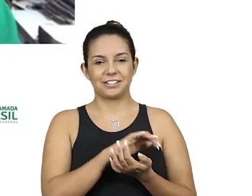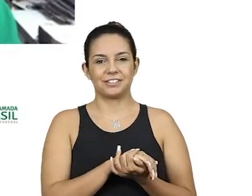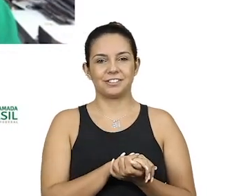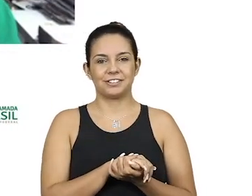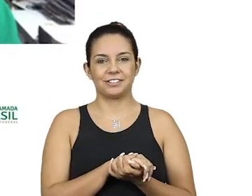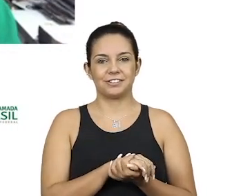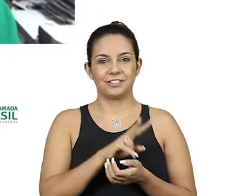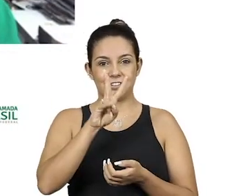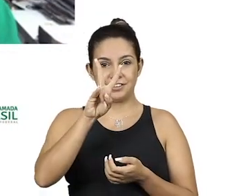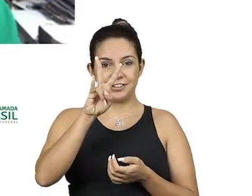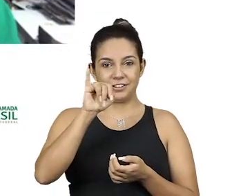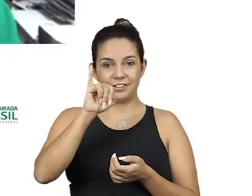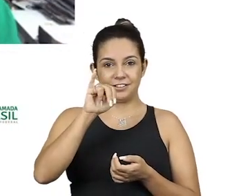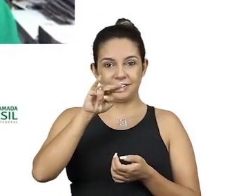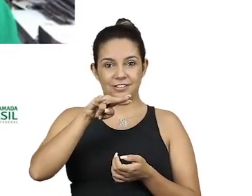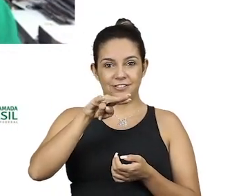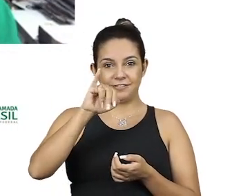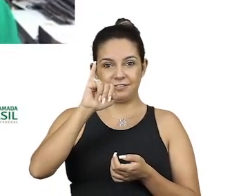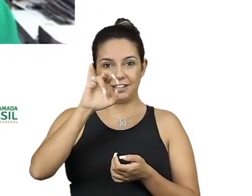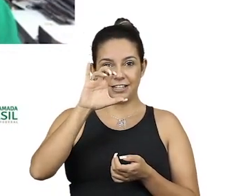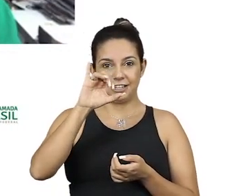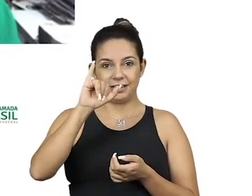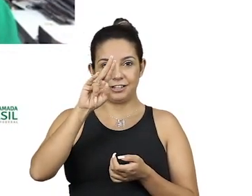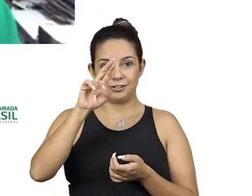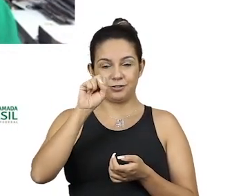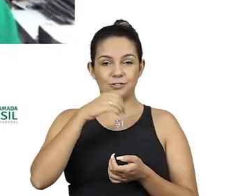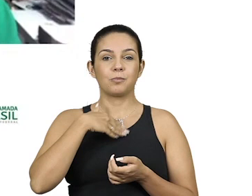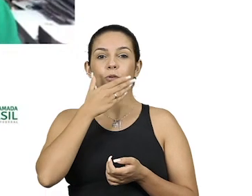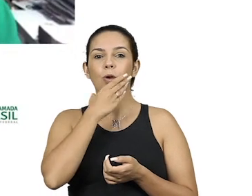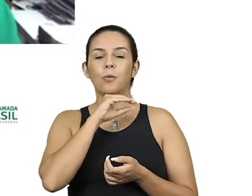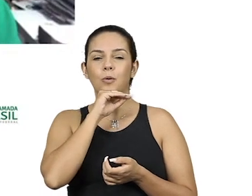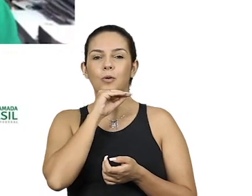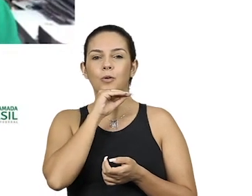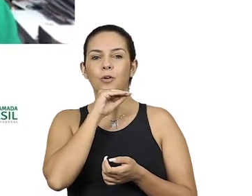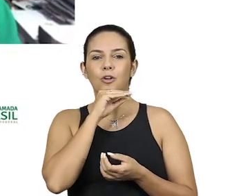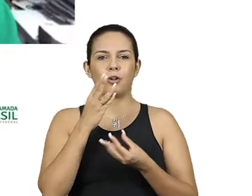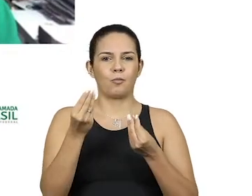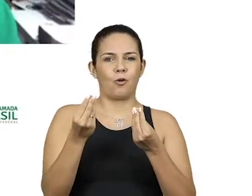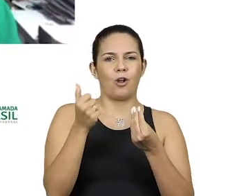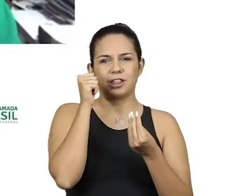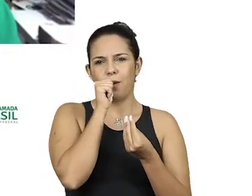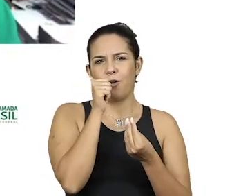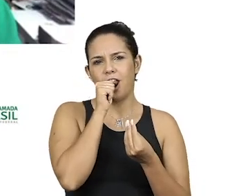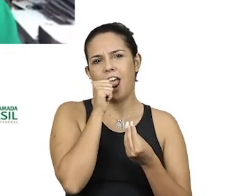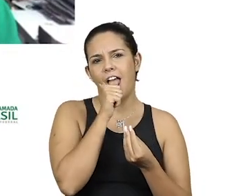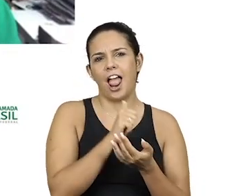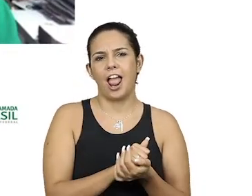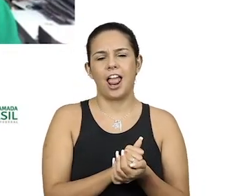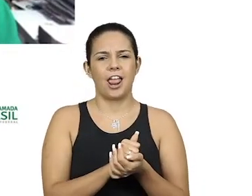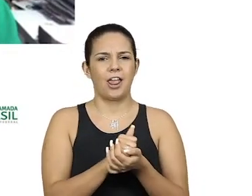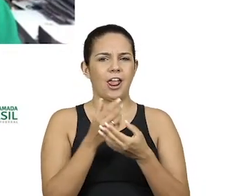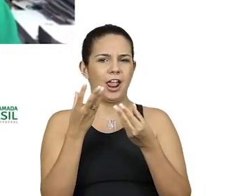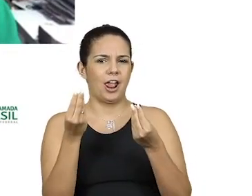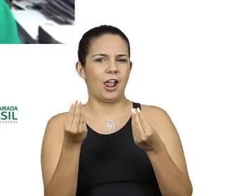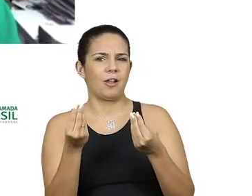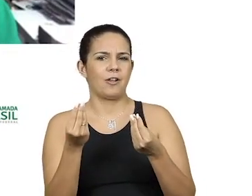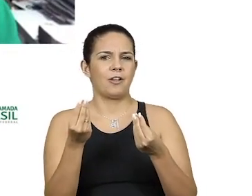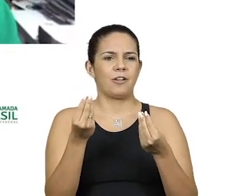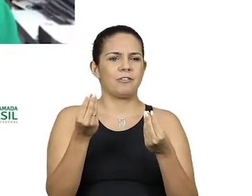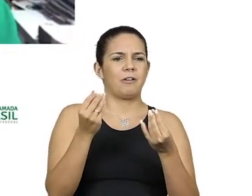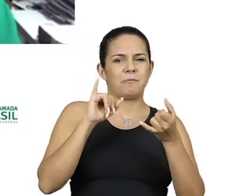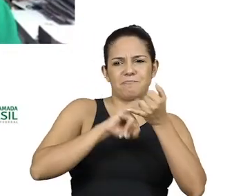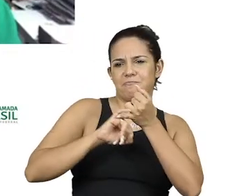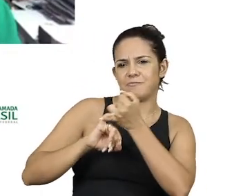o Vinícius e meu pai, que eram homens de muitas mulheres, muitos